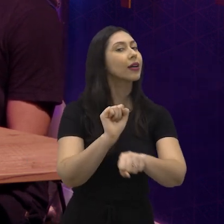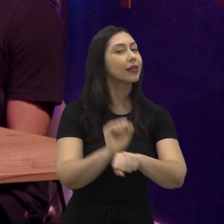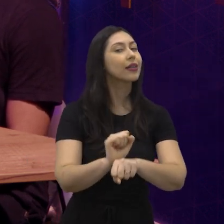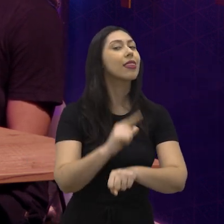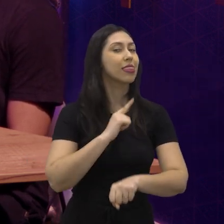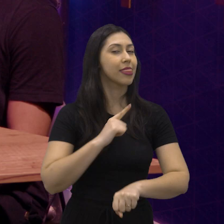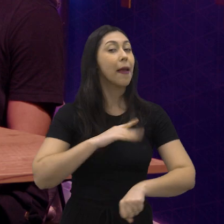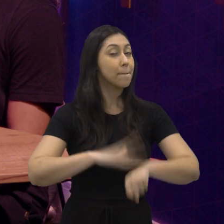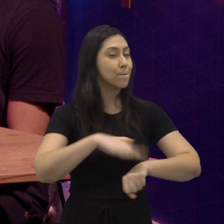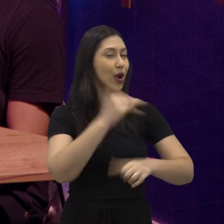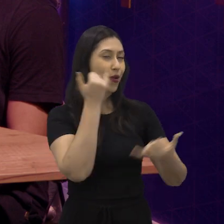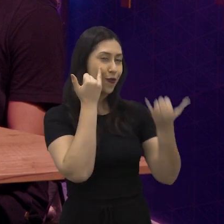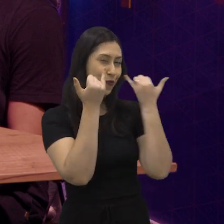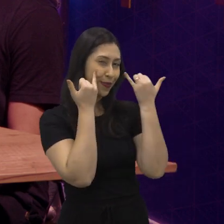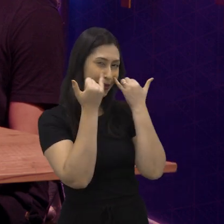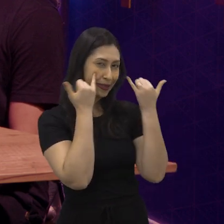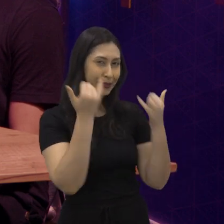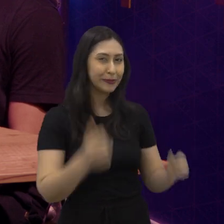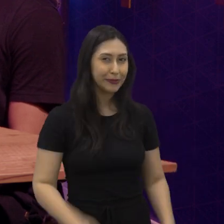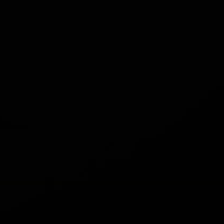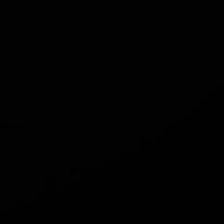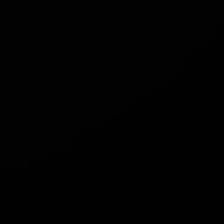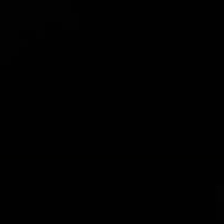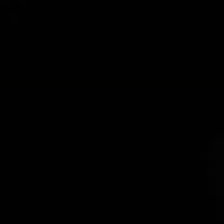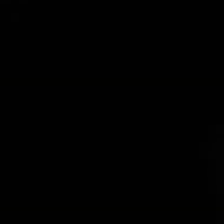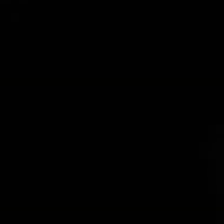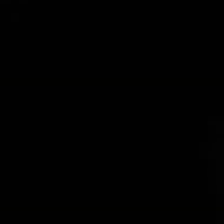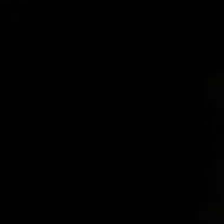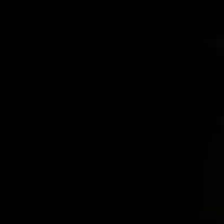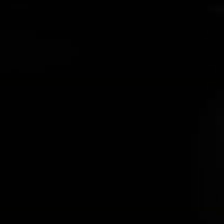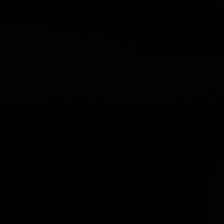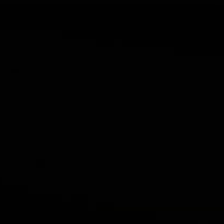porque ainda tem muita coisa pra gente falar sobre esse tema.